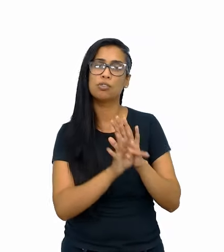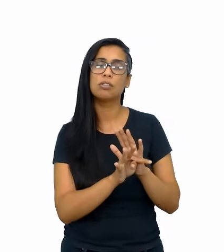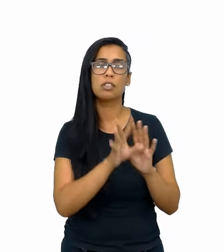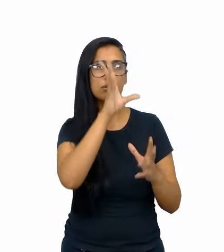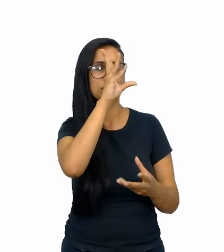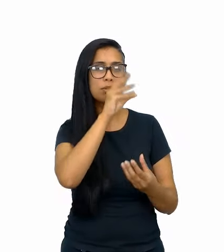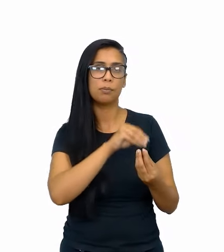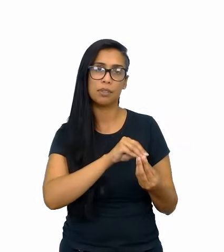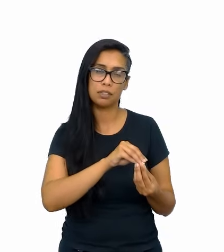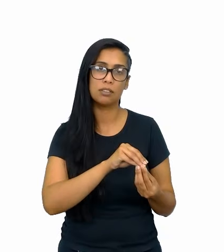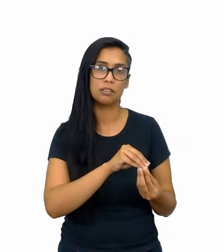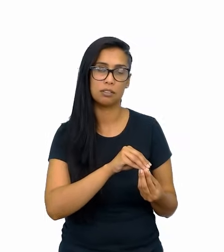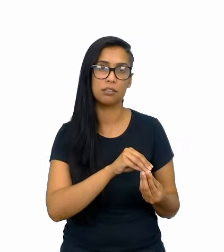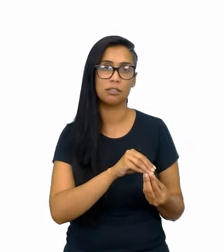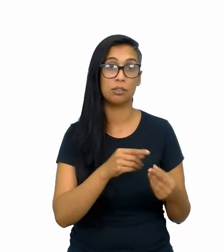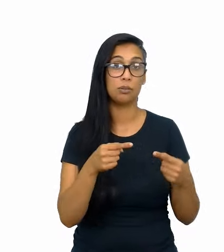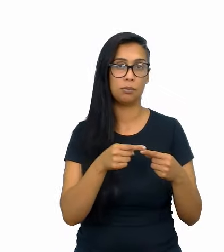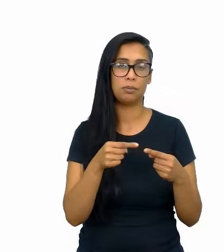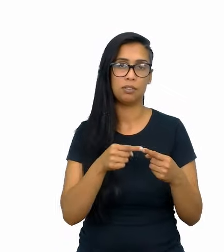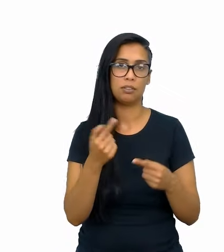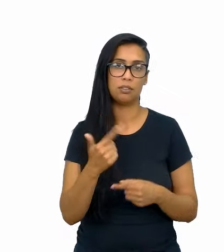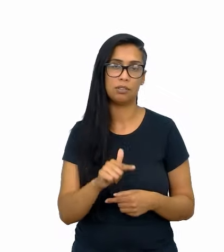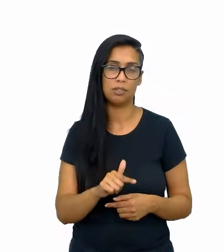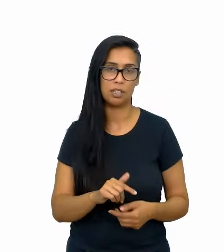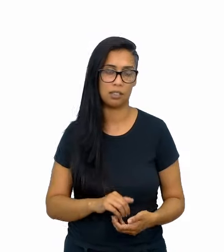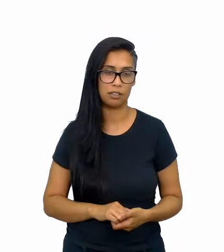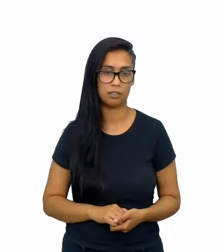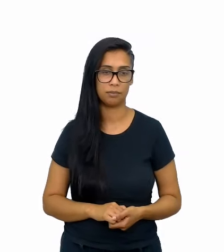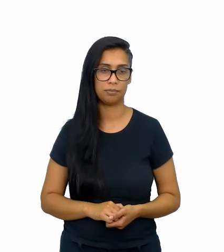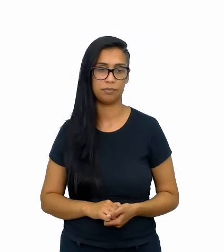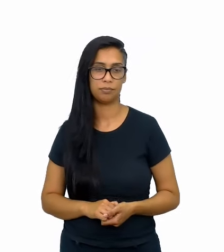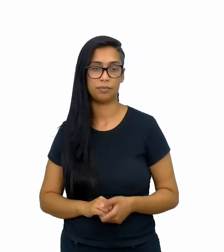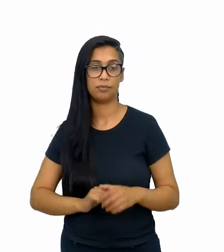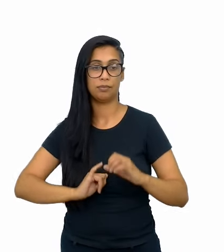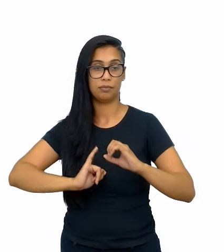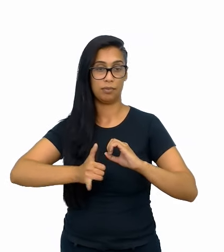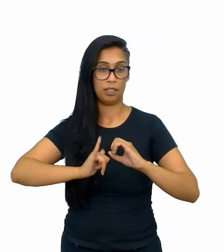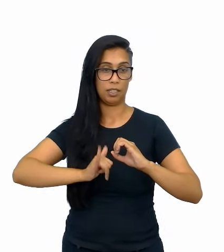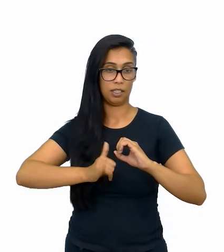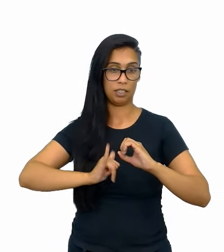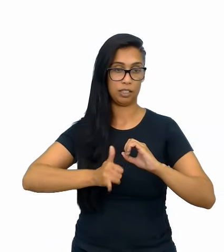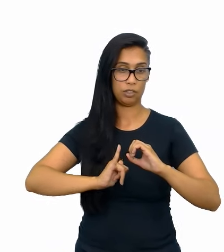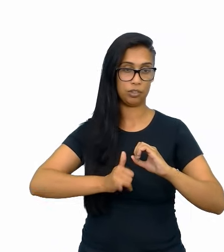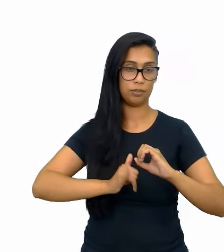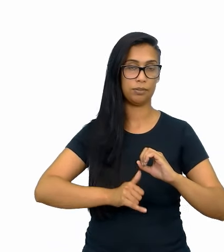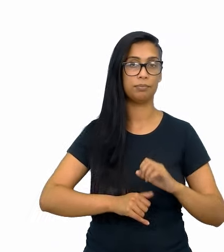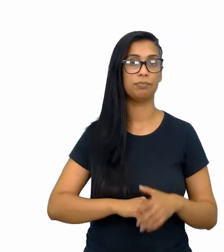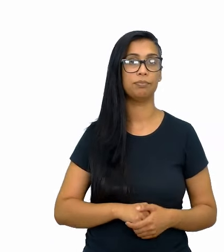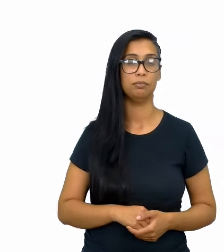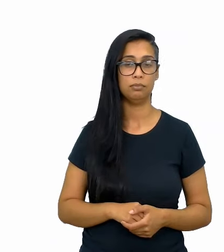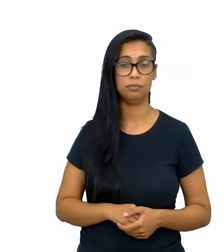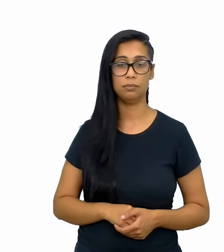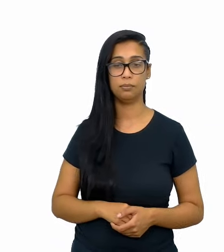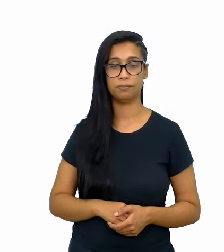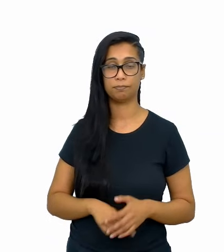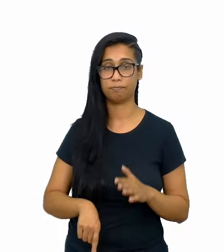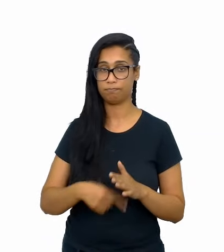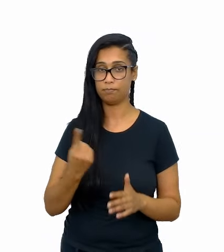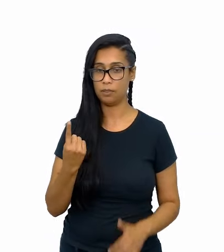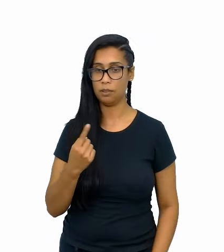Que são narrativas em primeira pessoa, olhem aí a continuação do relato do Gabriel,